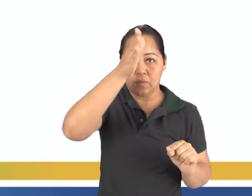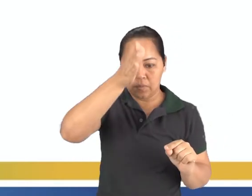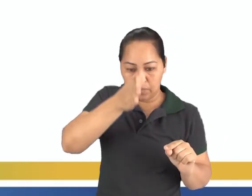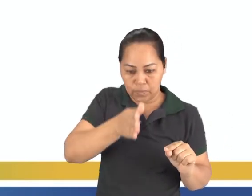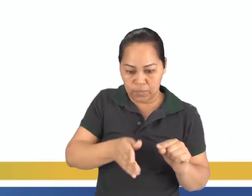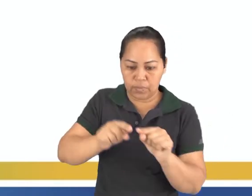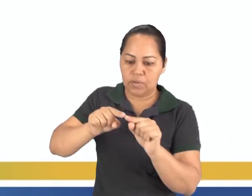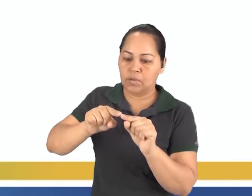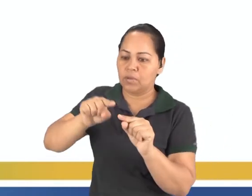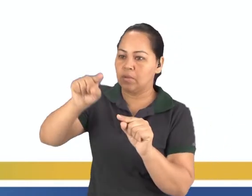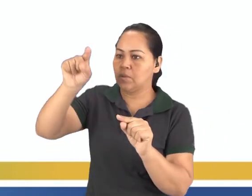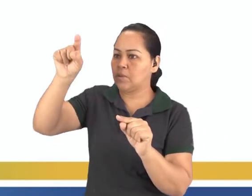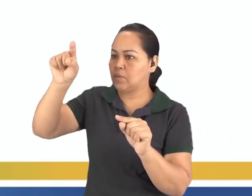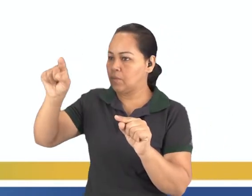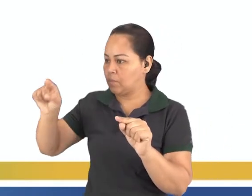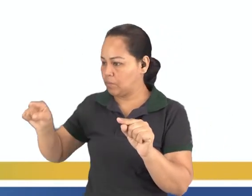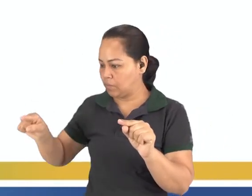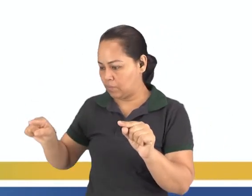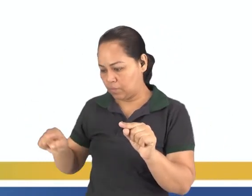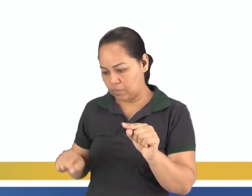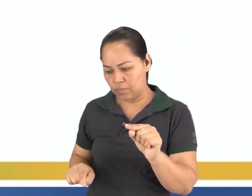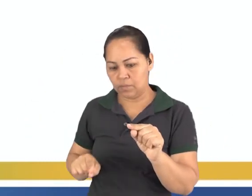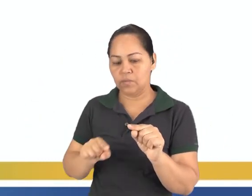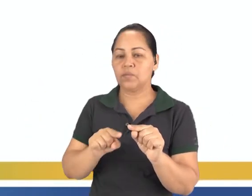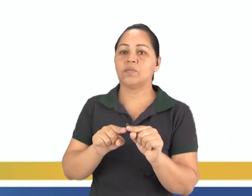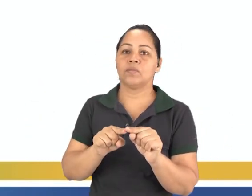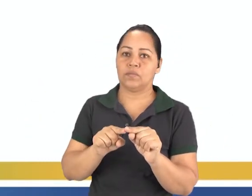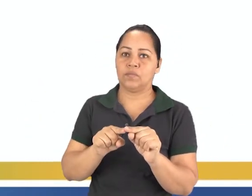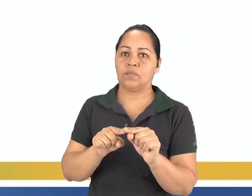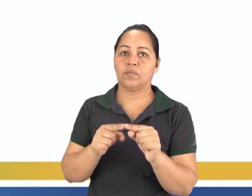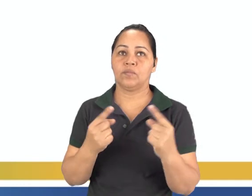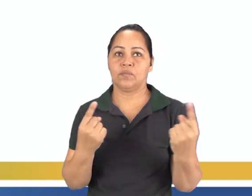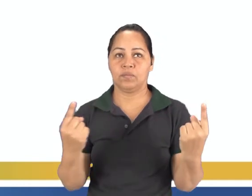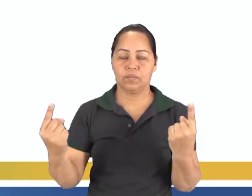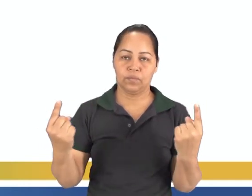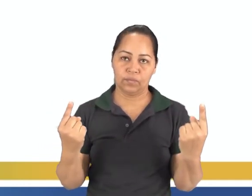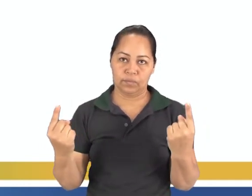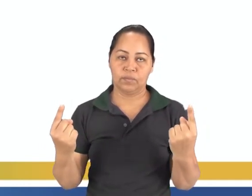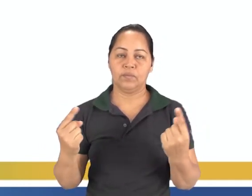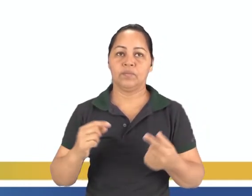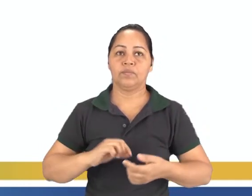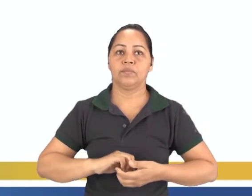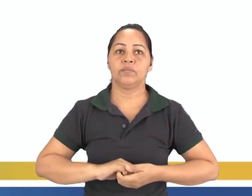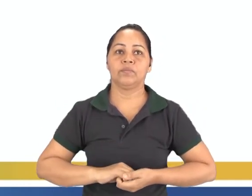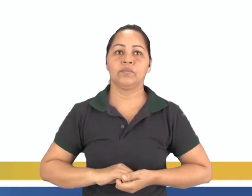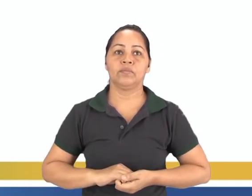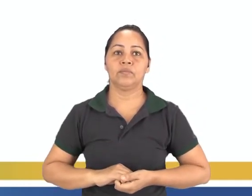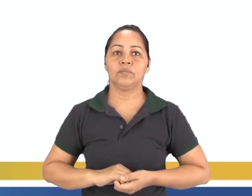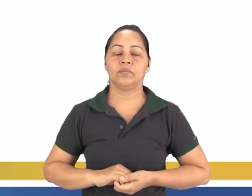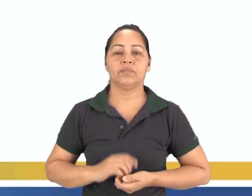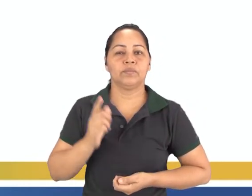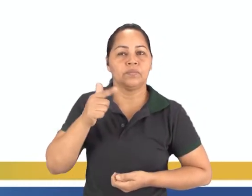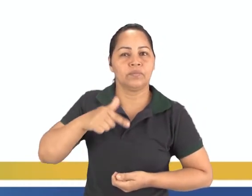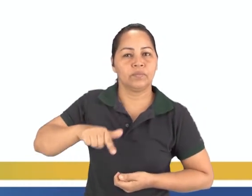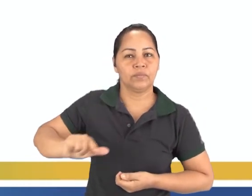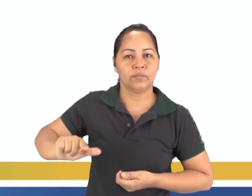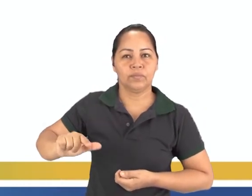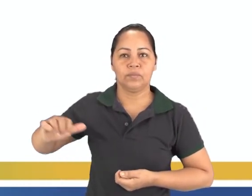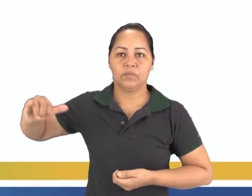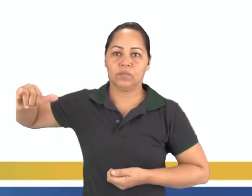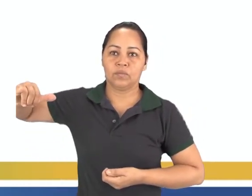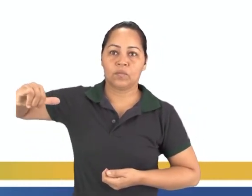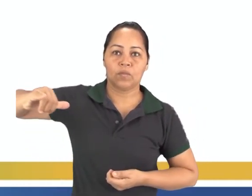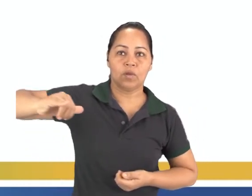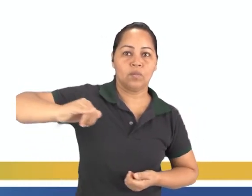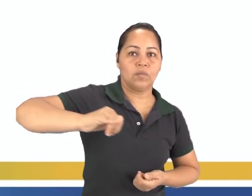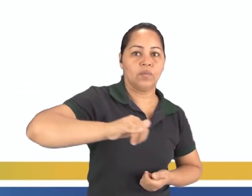direito. Isso quer dizer que há um eixo vertical entre essas duas figuras. Próxima figura é a figura do